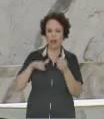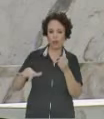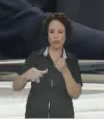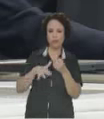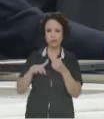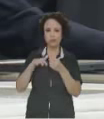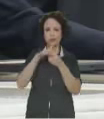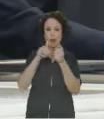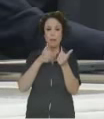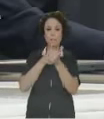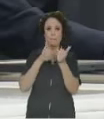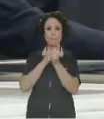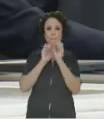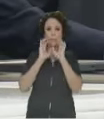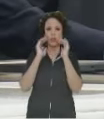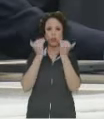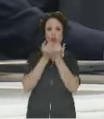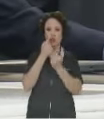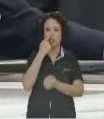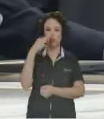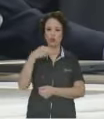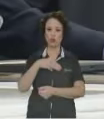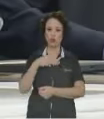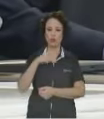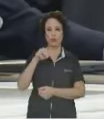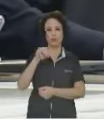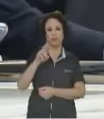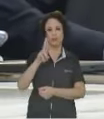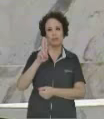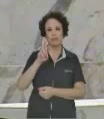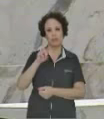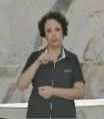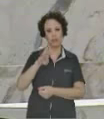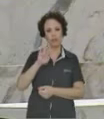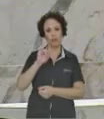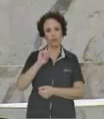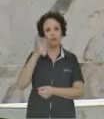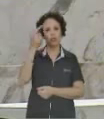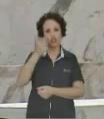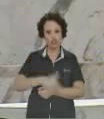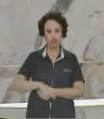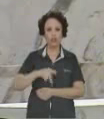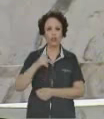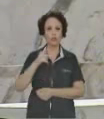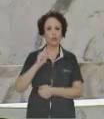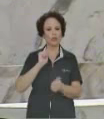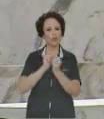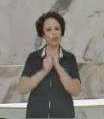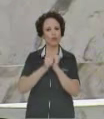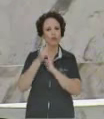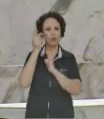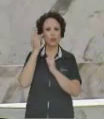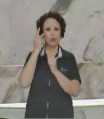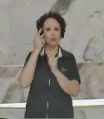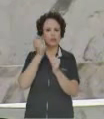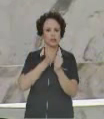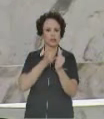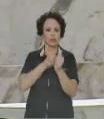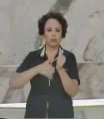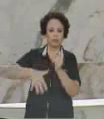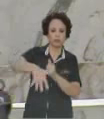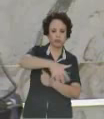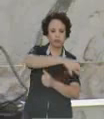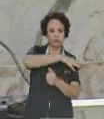inaceitável que mais uma vez o são paulo futebol clube a região toda sofreram com as enchentes pela